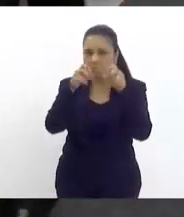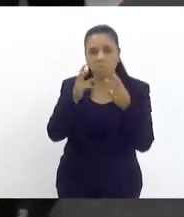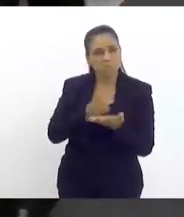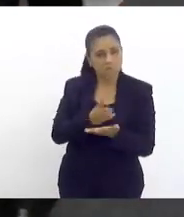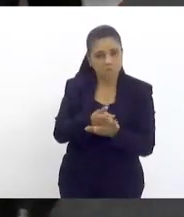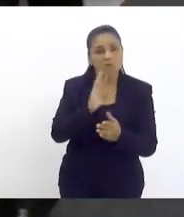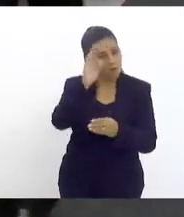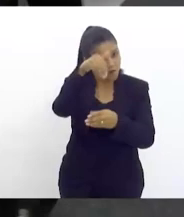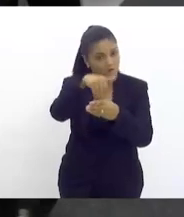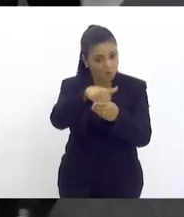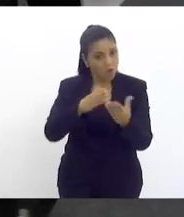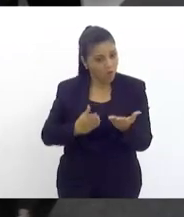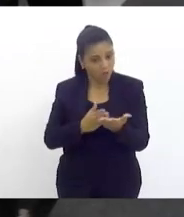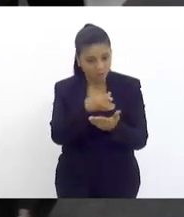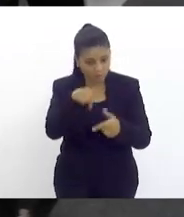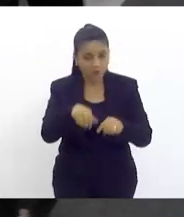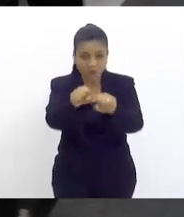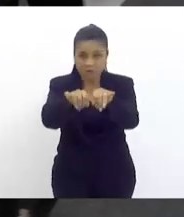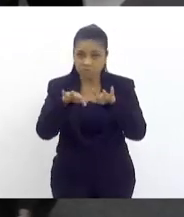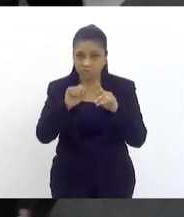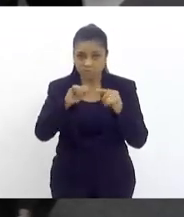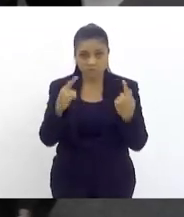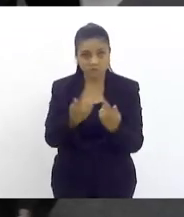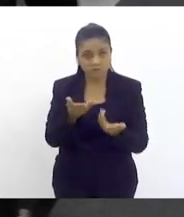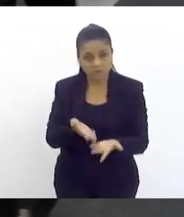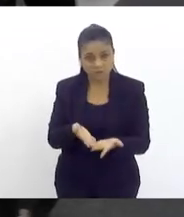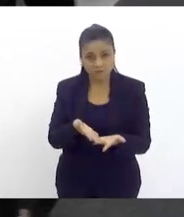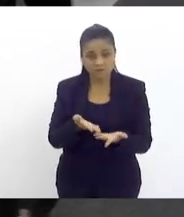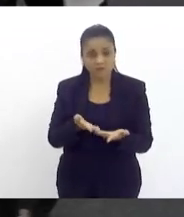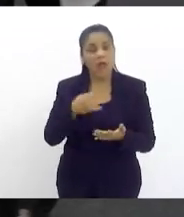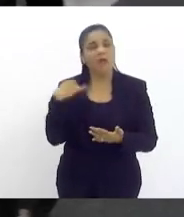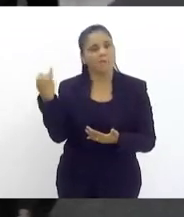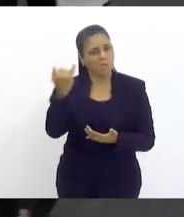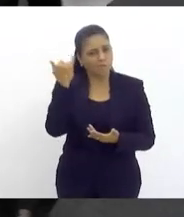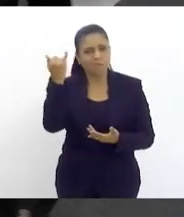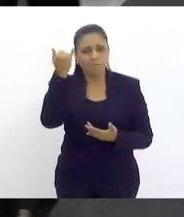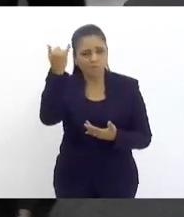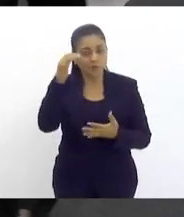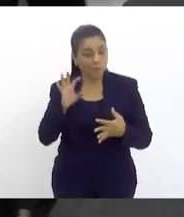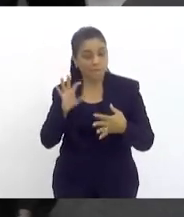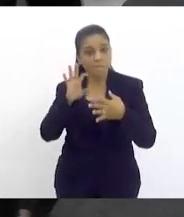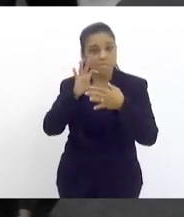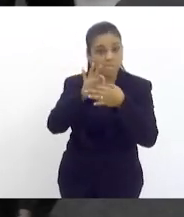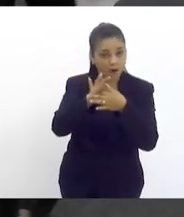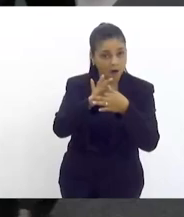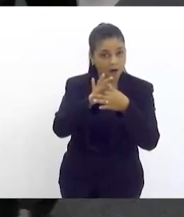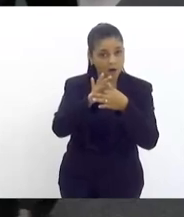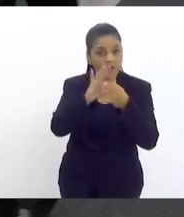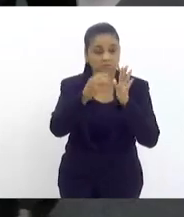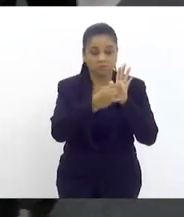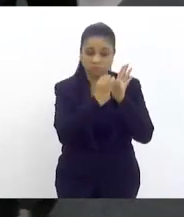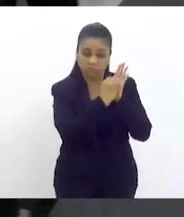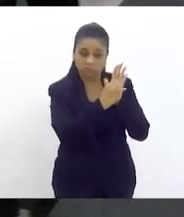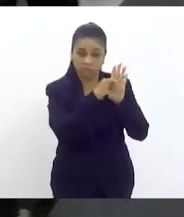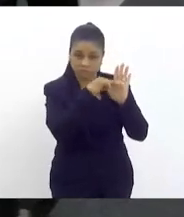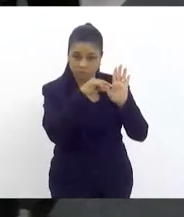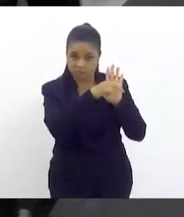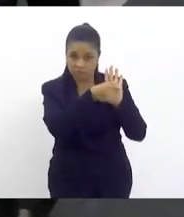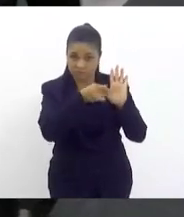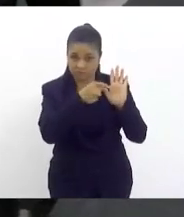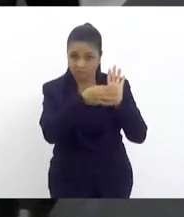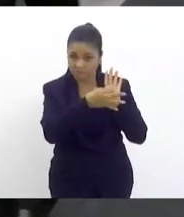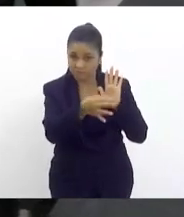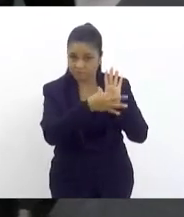esse ano e foi aprovado aqui na Assembleia Legislativa. Então, é importante elencar que os pareceres foram dados pelo